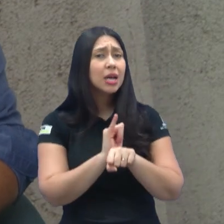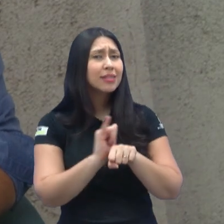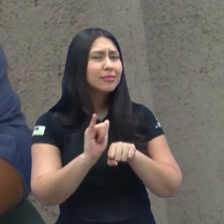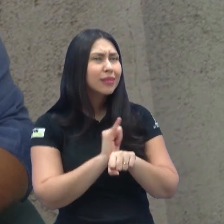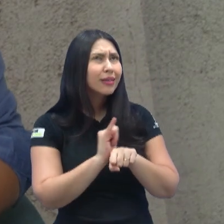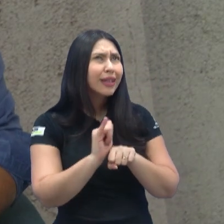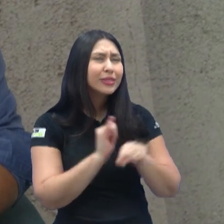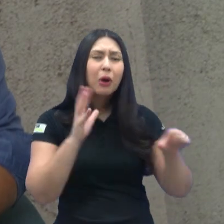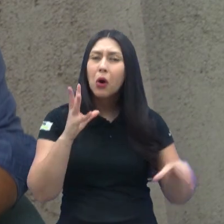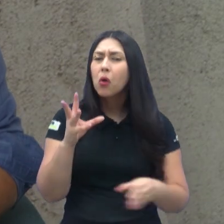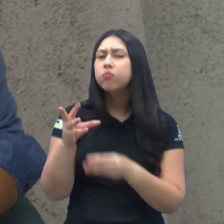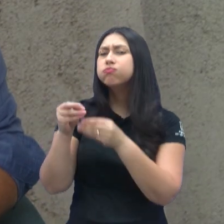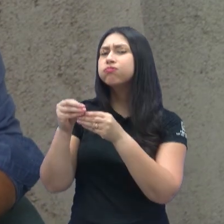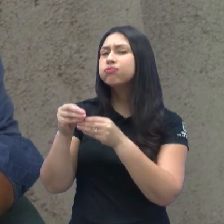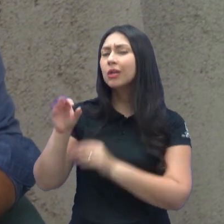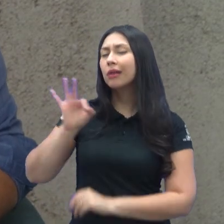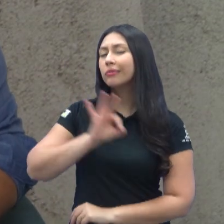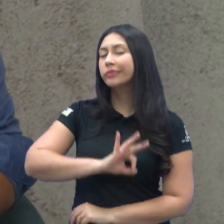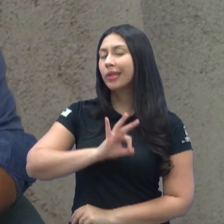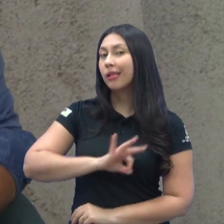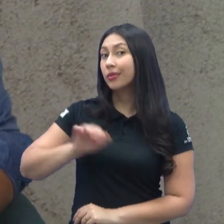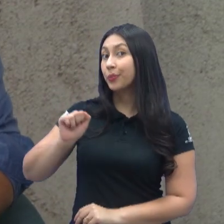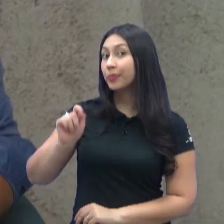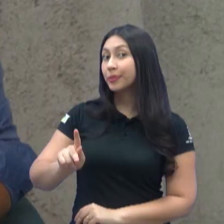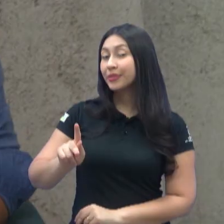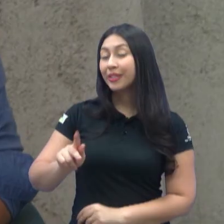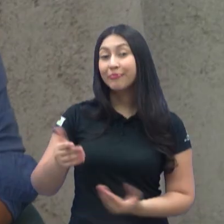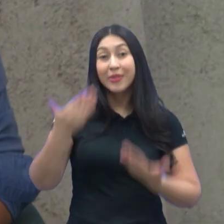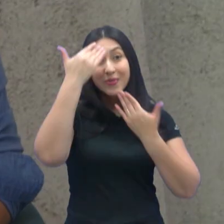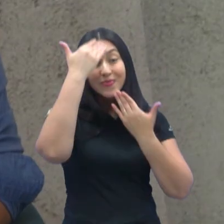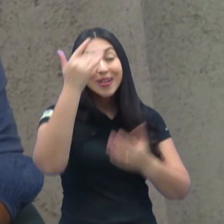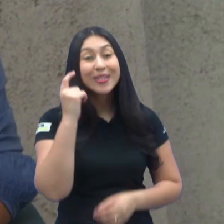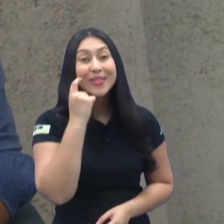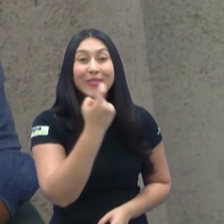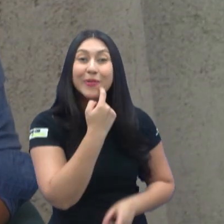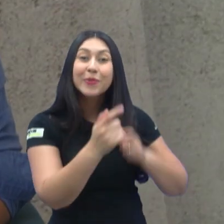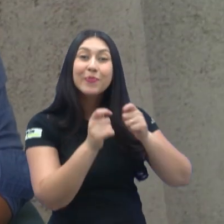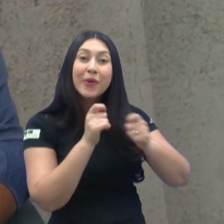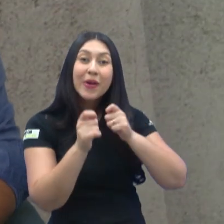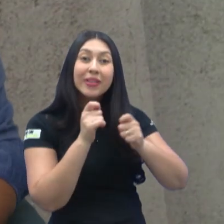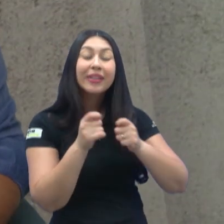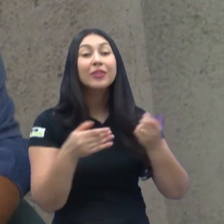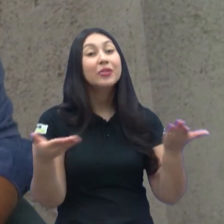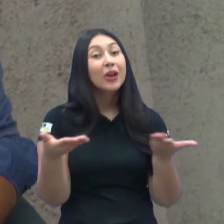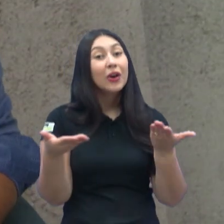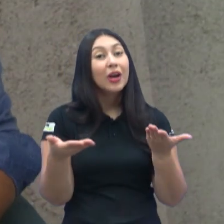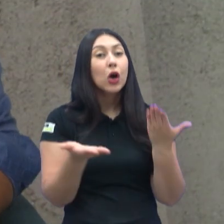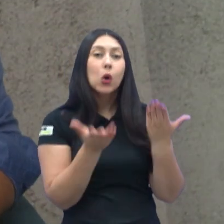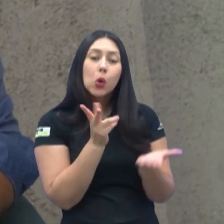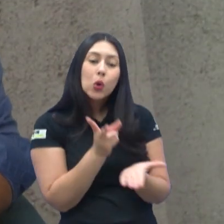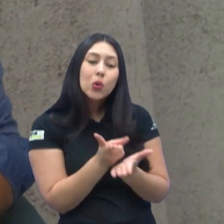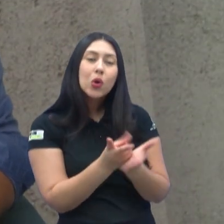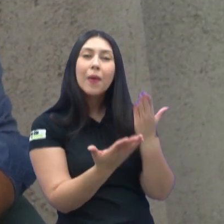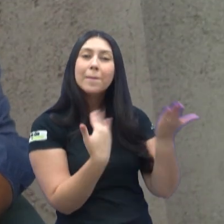para complementar a renda na aposentadoria. Muito obrigado, Luísa, pela reportagem. Agora a gente continua aqui no estúdio com